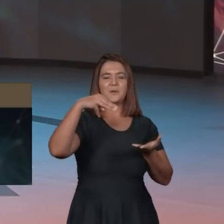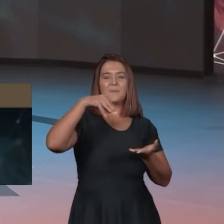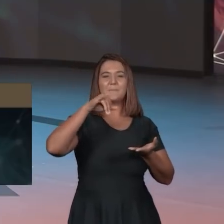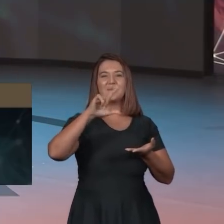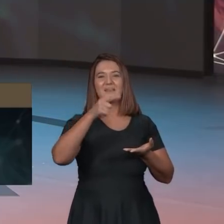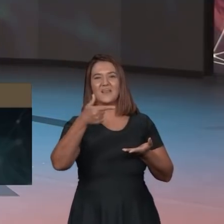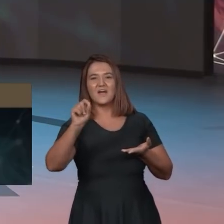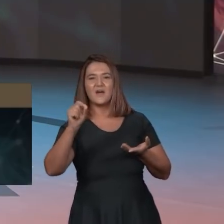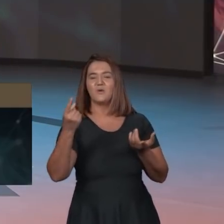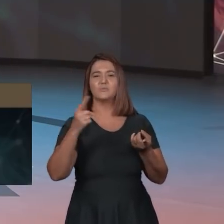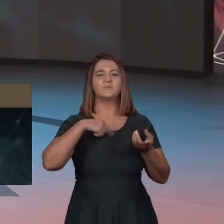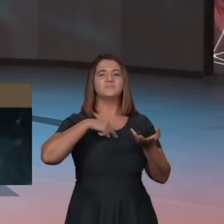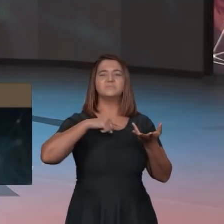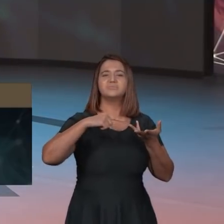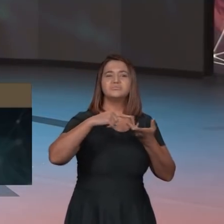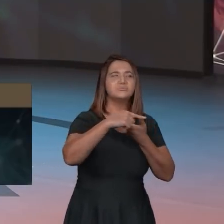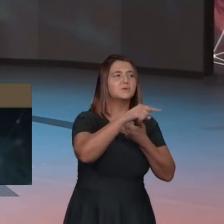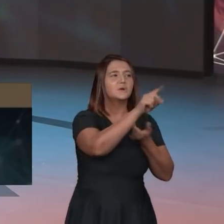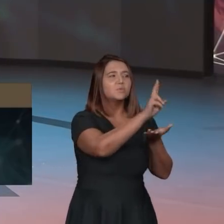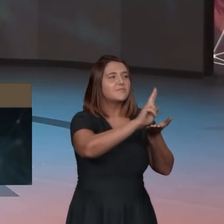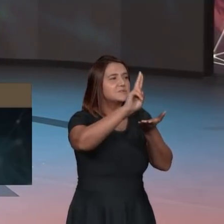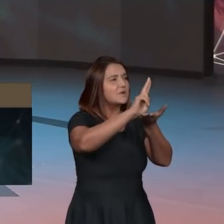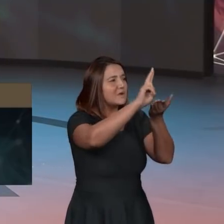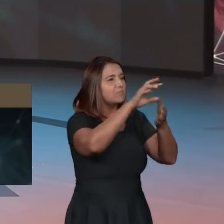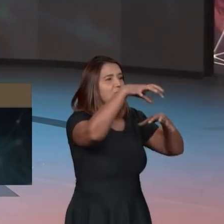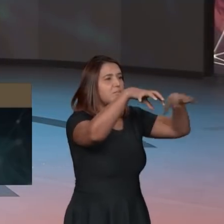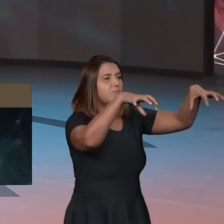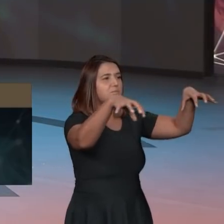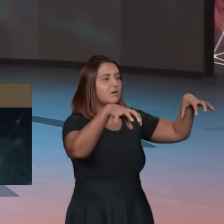você tem a Universidade do Porto, lá que você tem a Universidade de